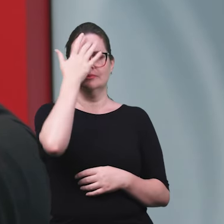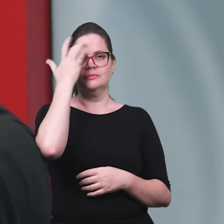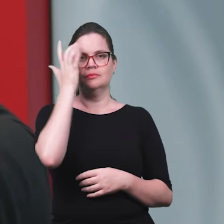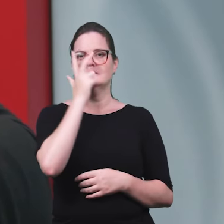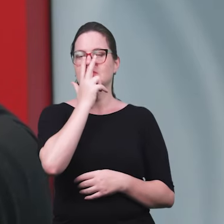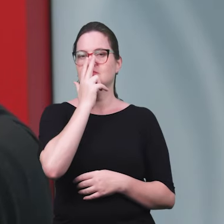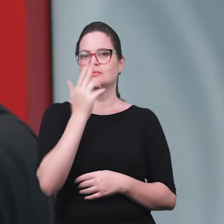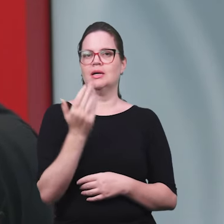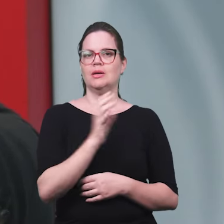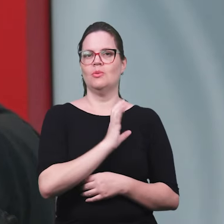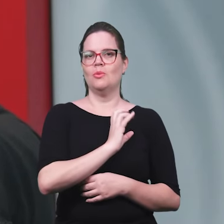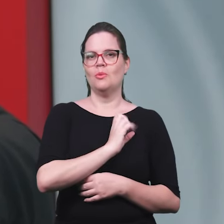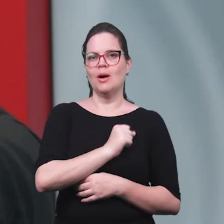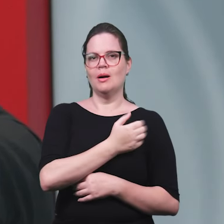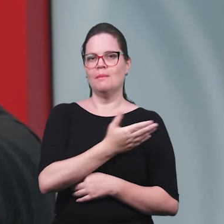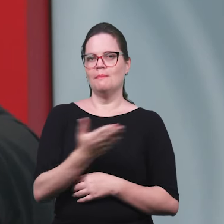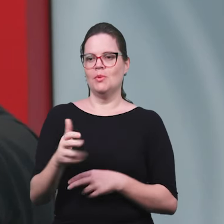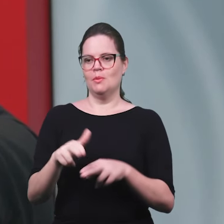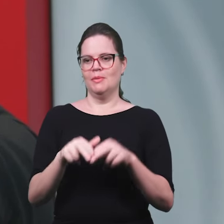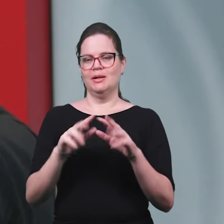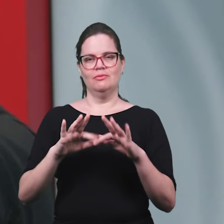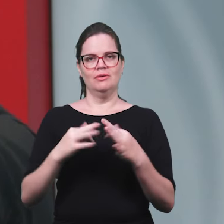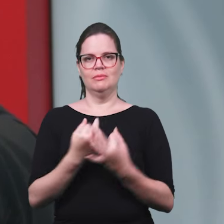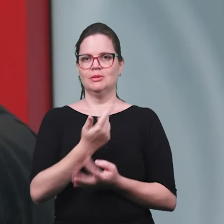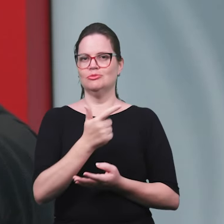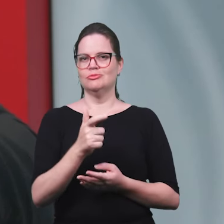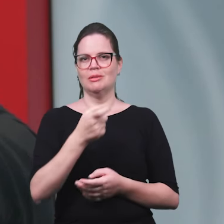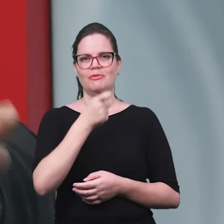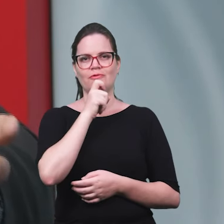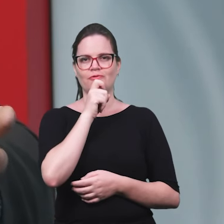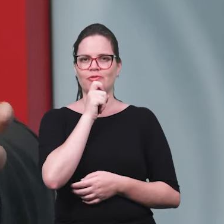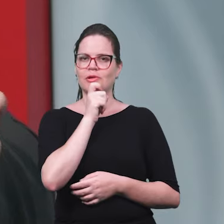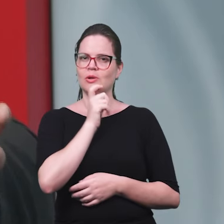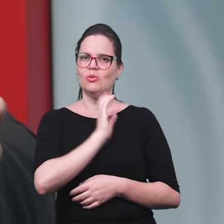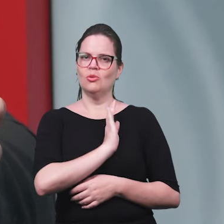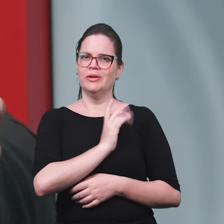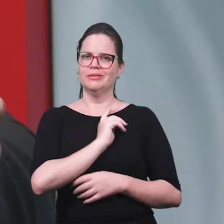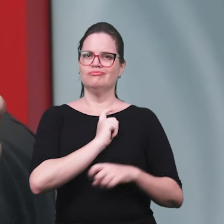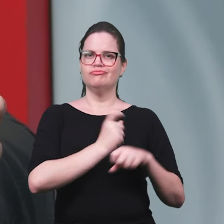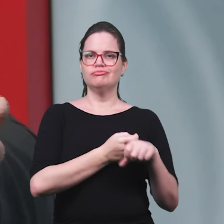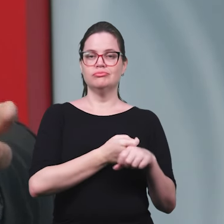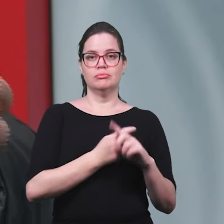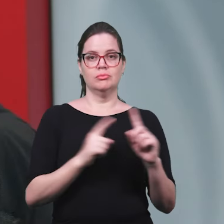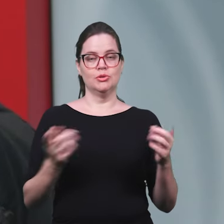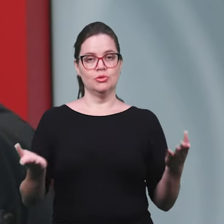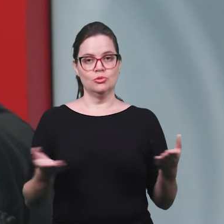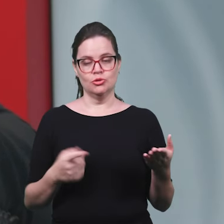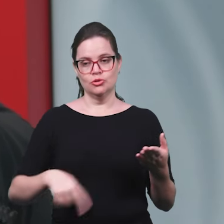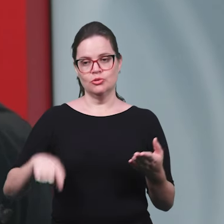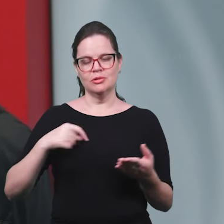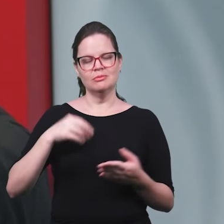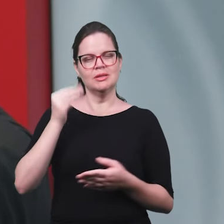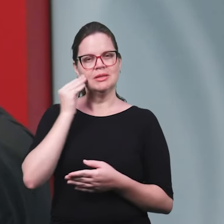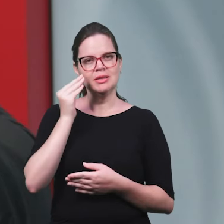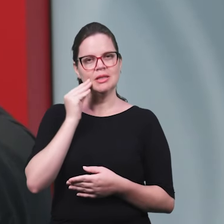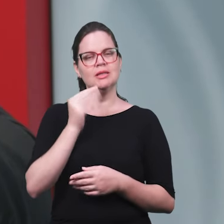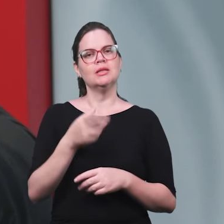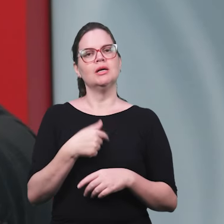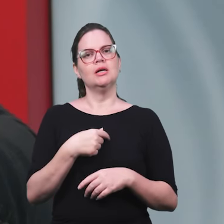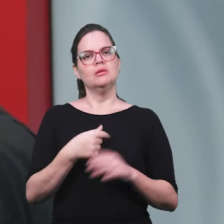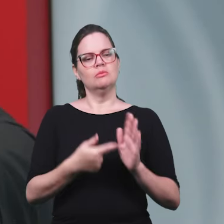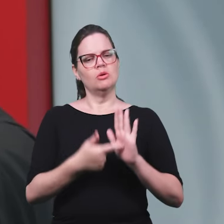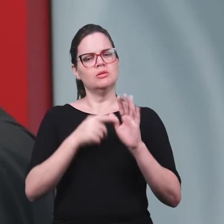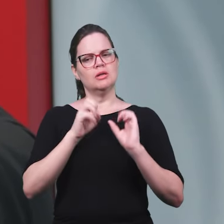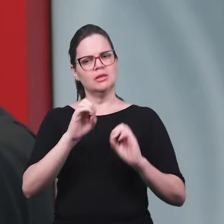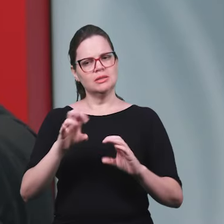elas parecem que elas perderam o amor pelos seus entes queridos, e nós estamos aqui tentando buscando resgatar isso